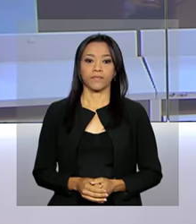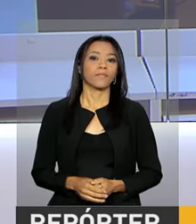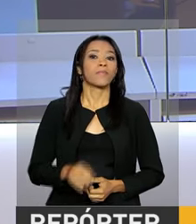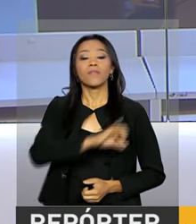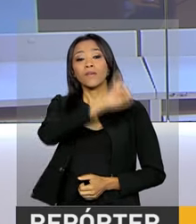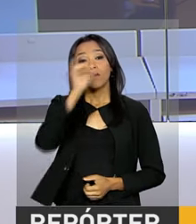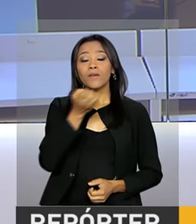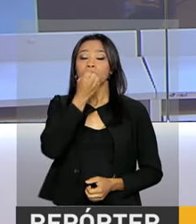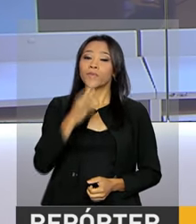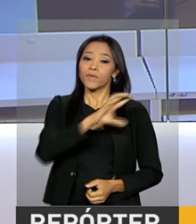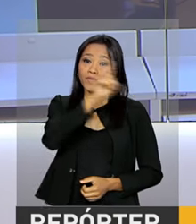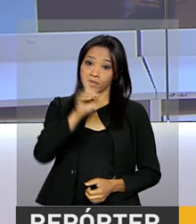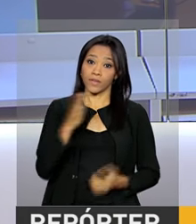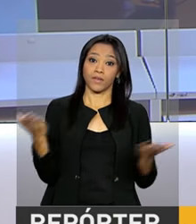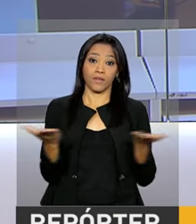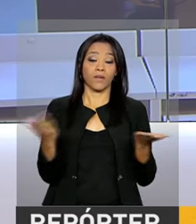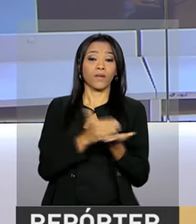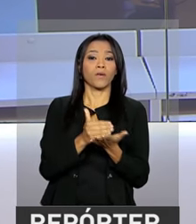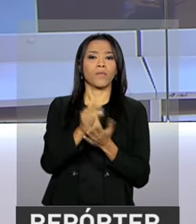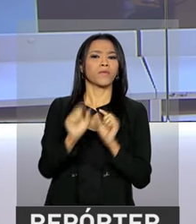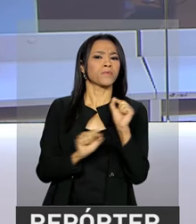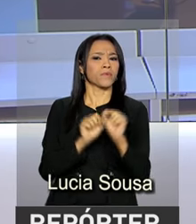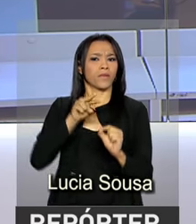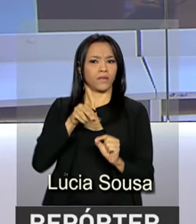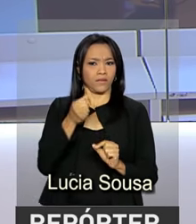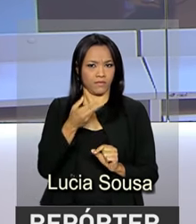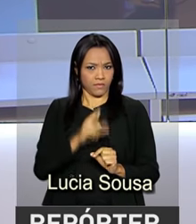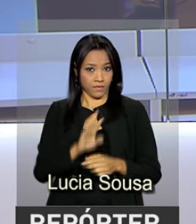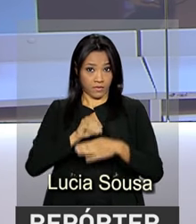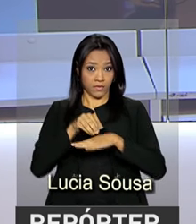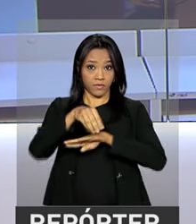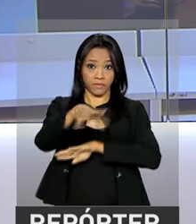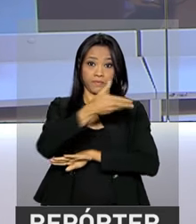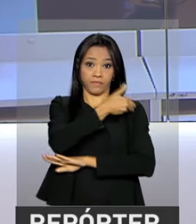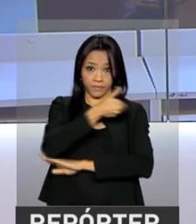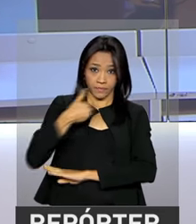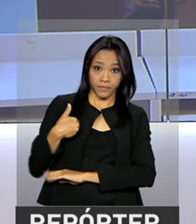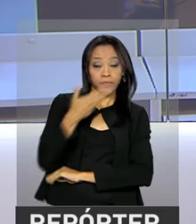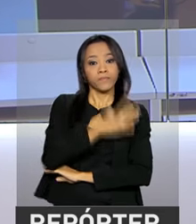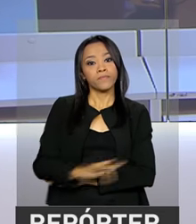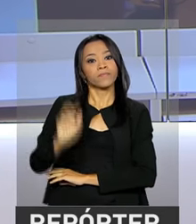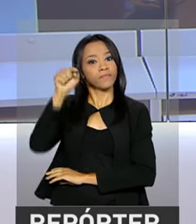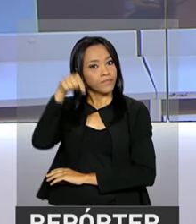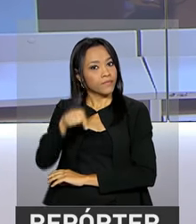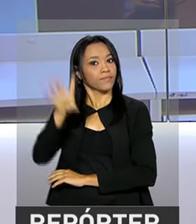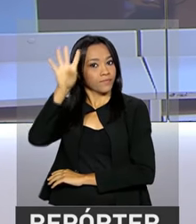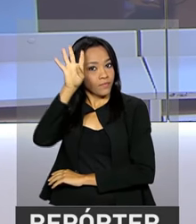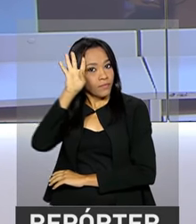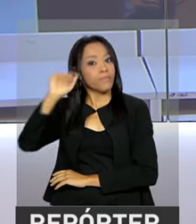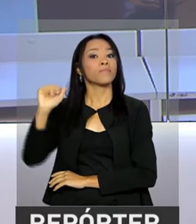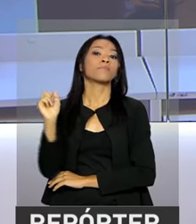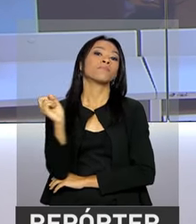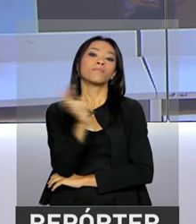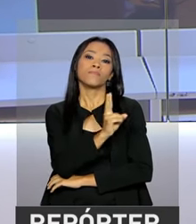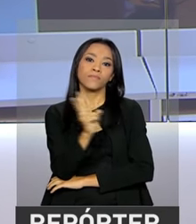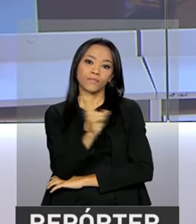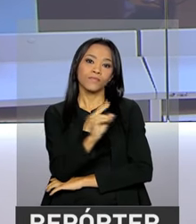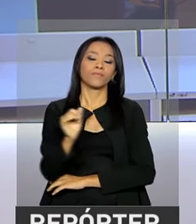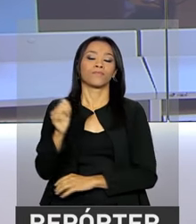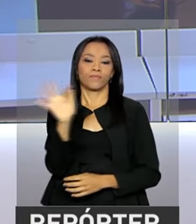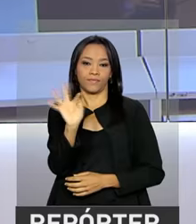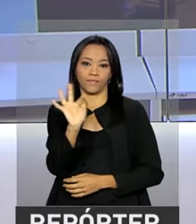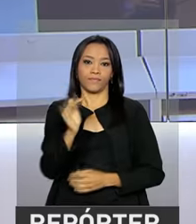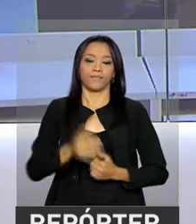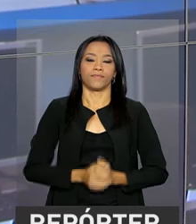Olá, bom dia para você. Recomeça agora o repórter NBR com as notícias do governo federal desta quarta-feira, 22 de